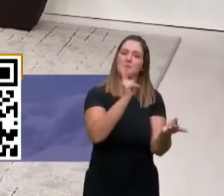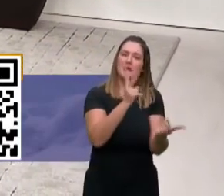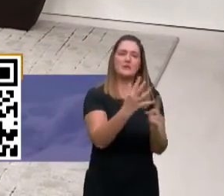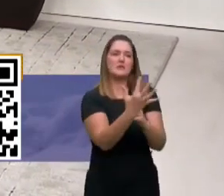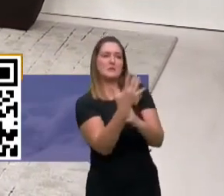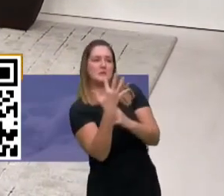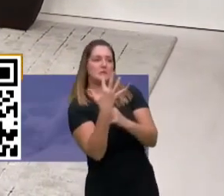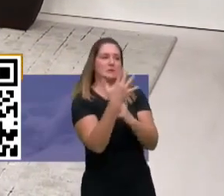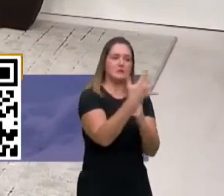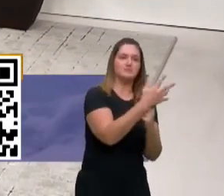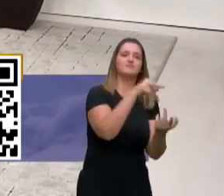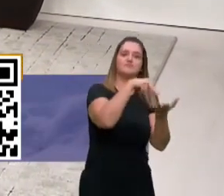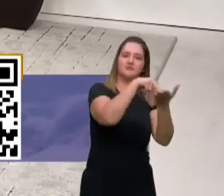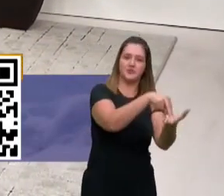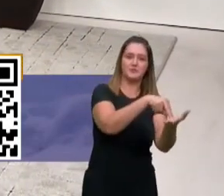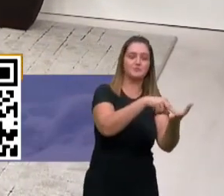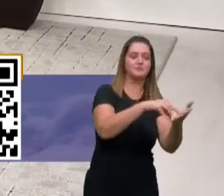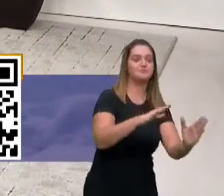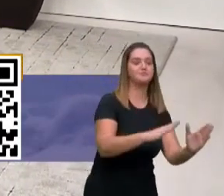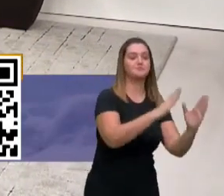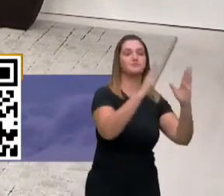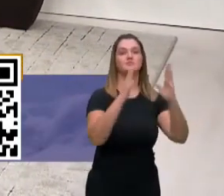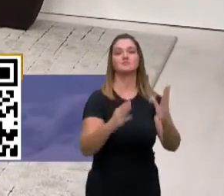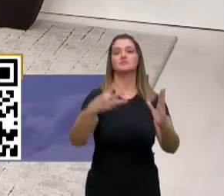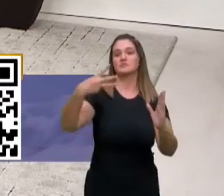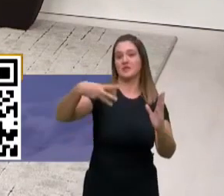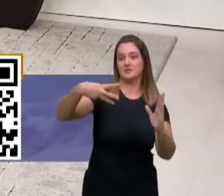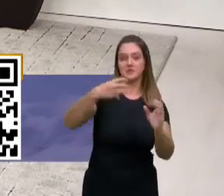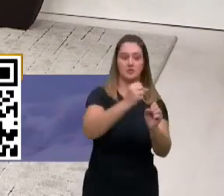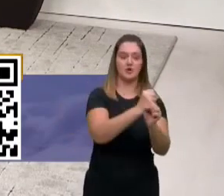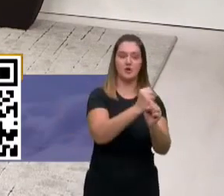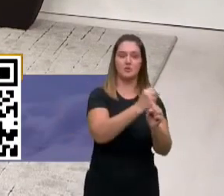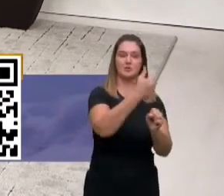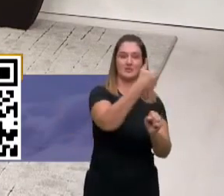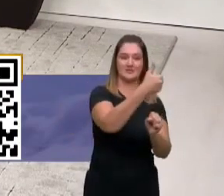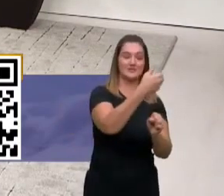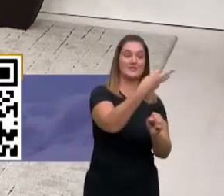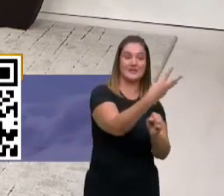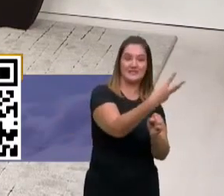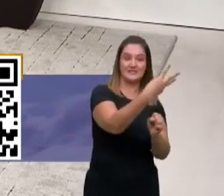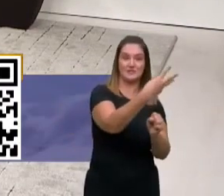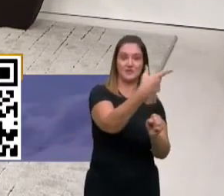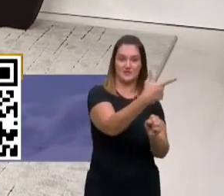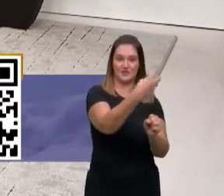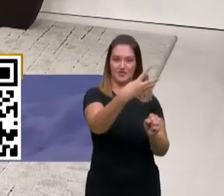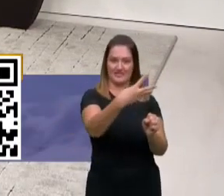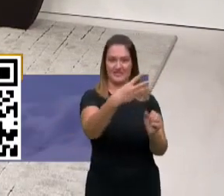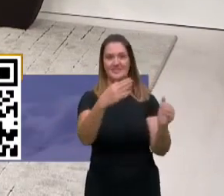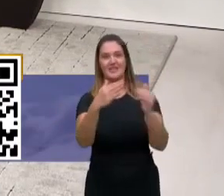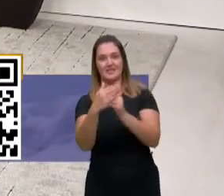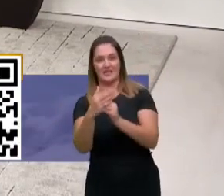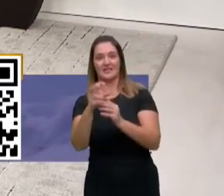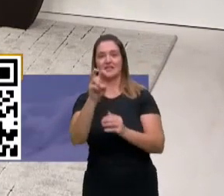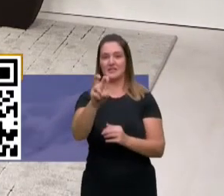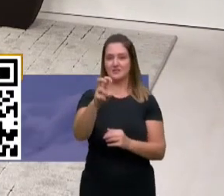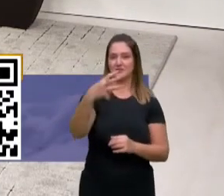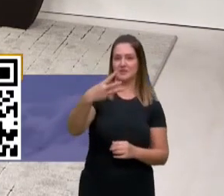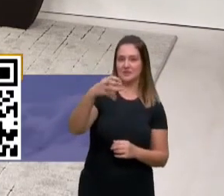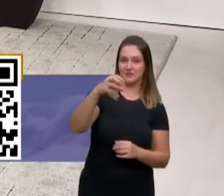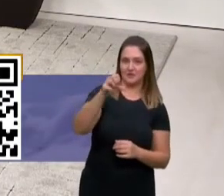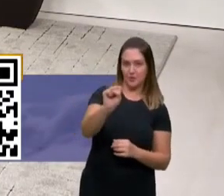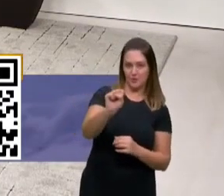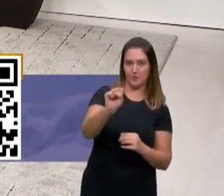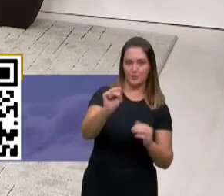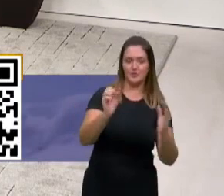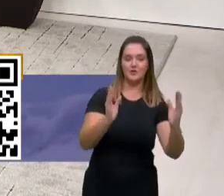firme nos princípios. Aí vem a terceira fase, que começa no ano 323 até 538, a fase